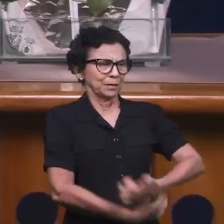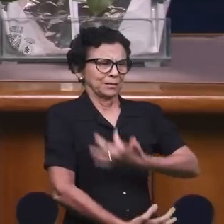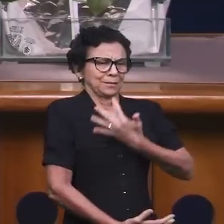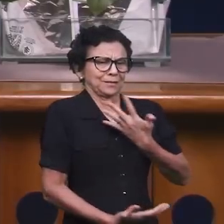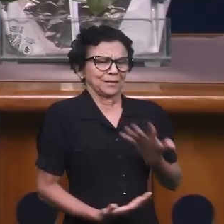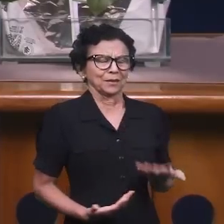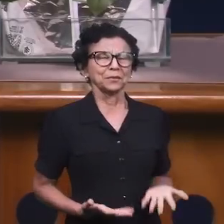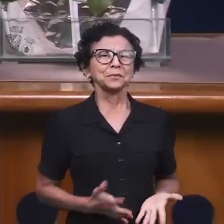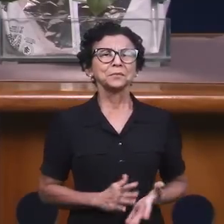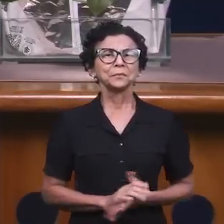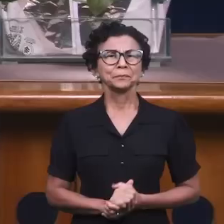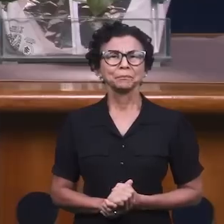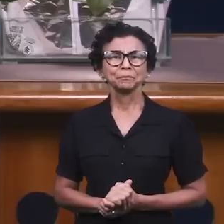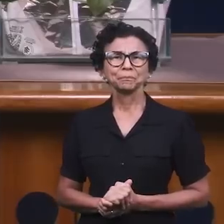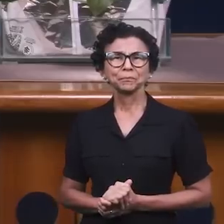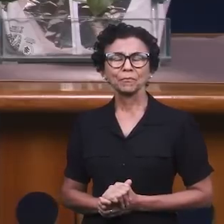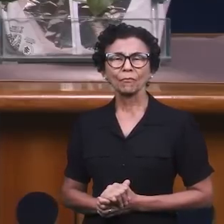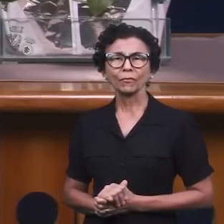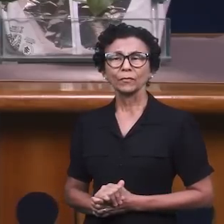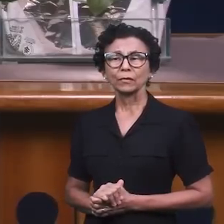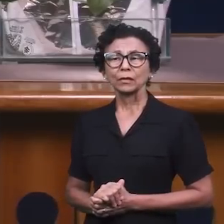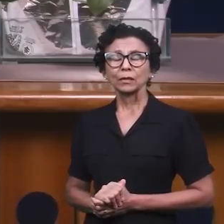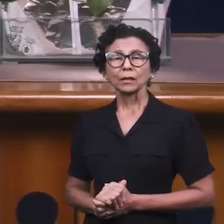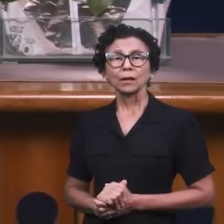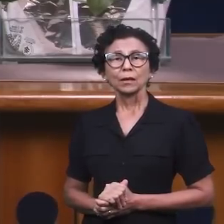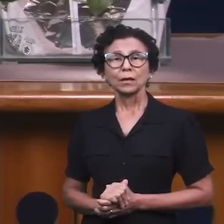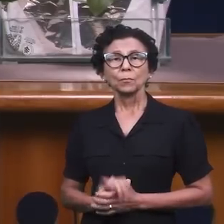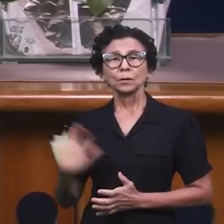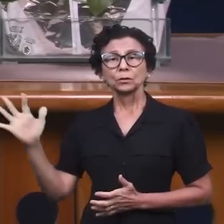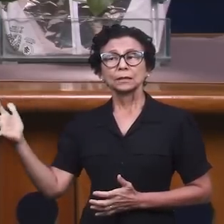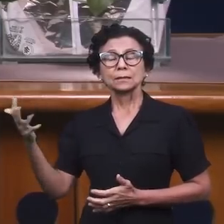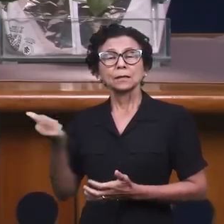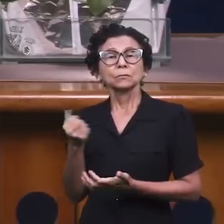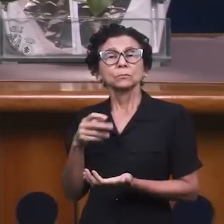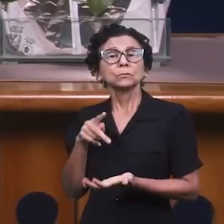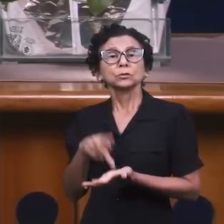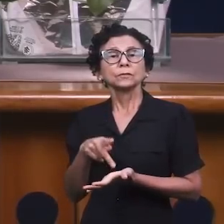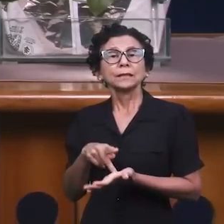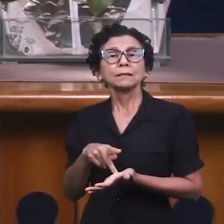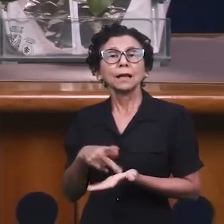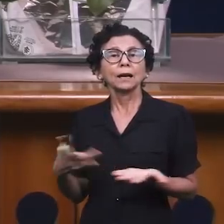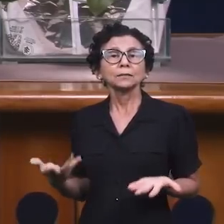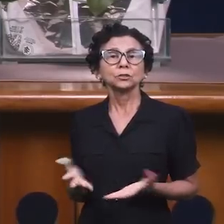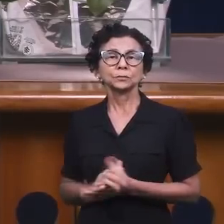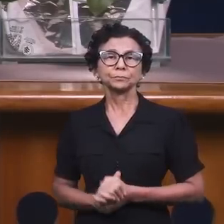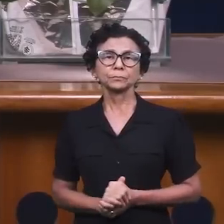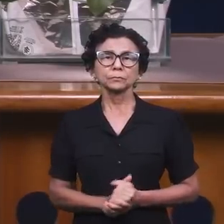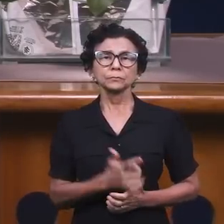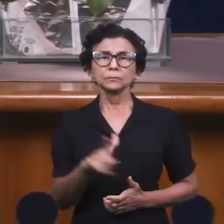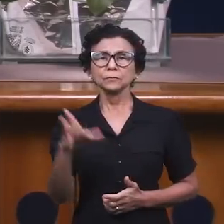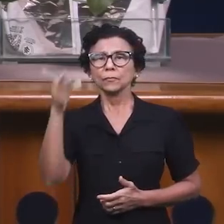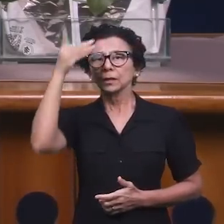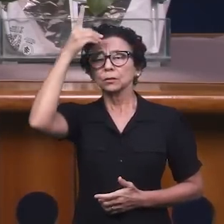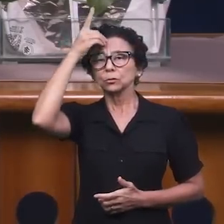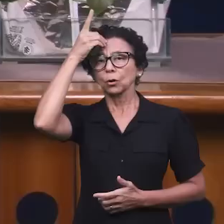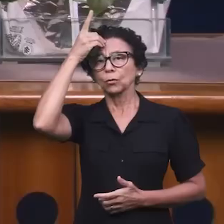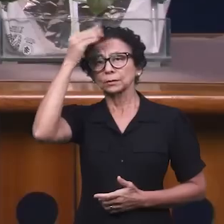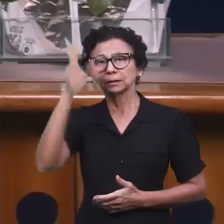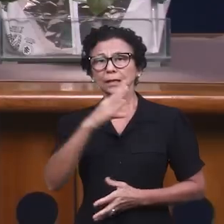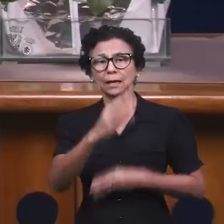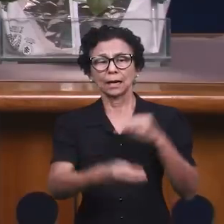humildade, dos dons espirituais que edificam a igreja, com a substituição de outros elementos. É a